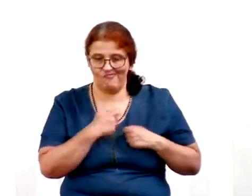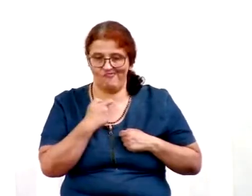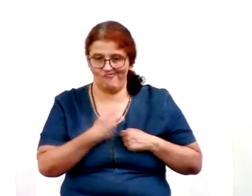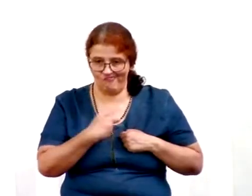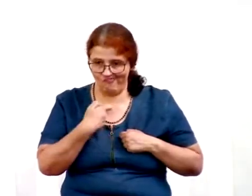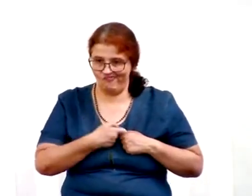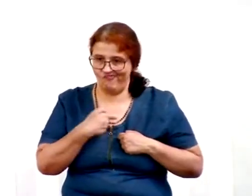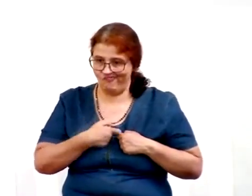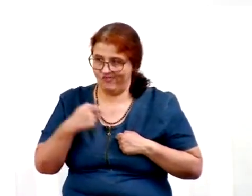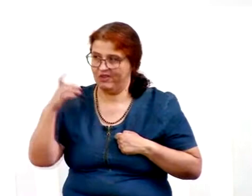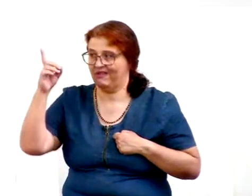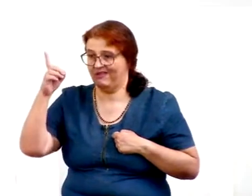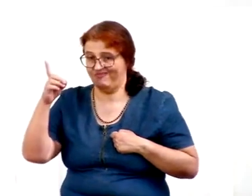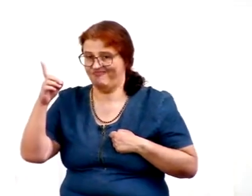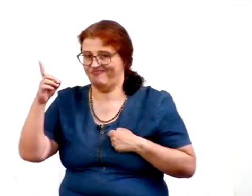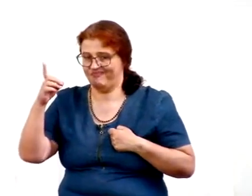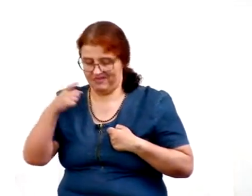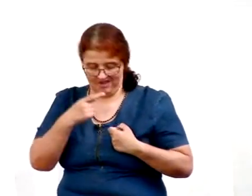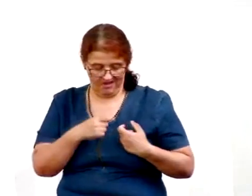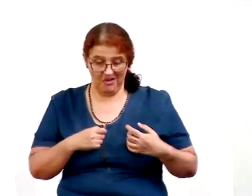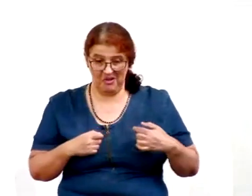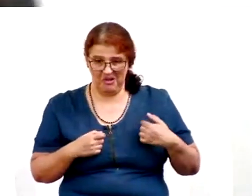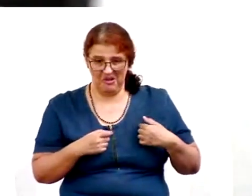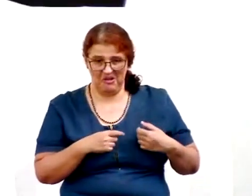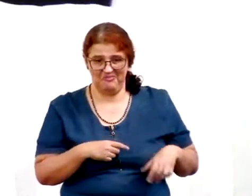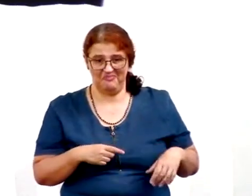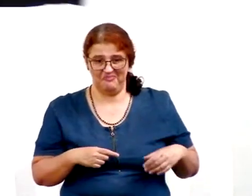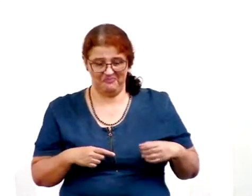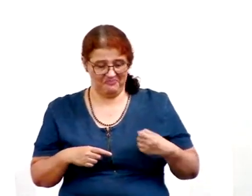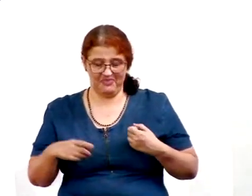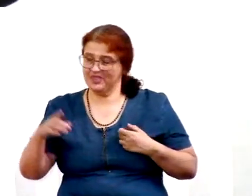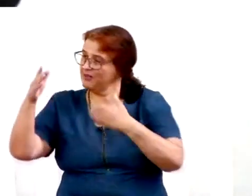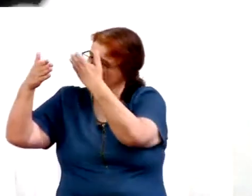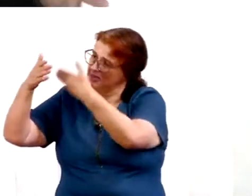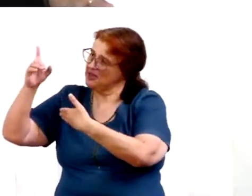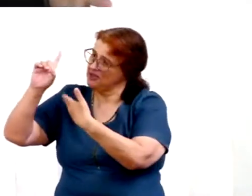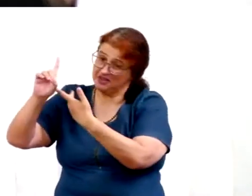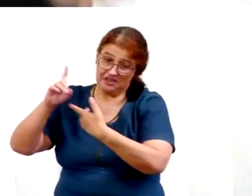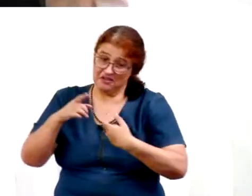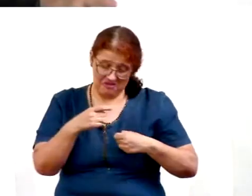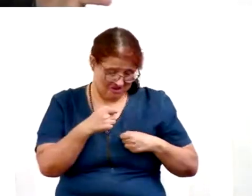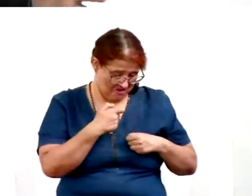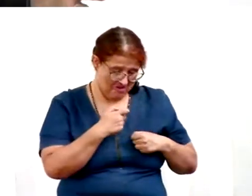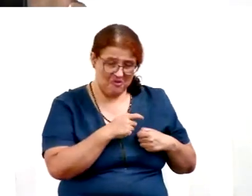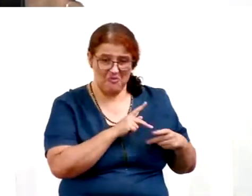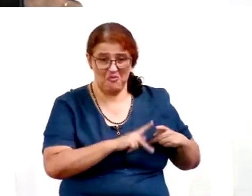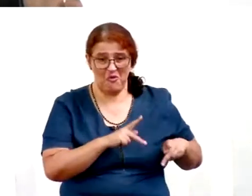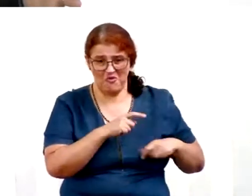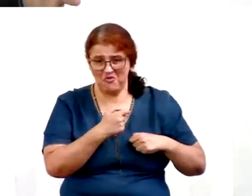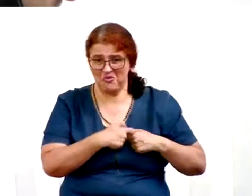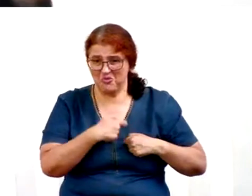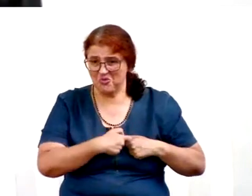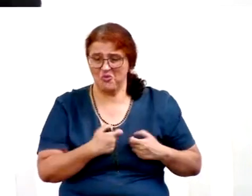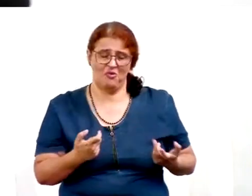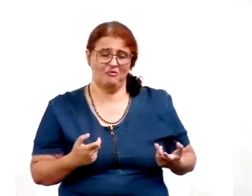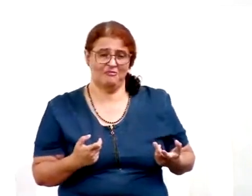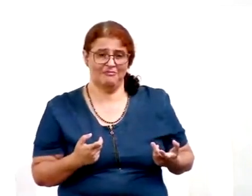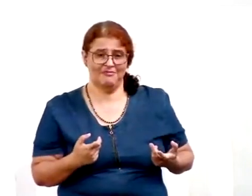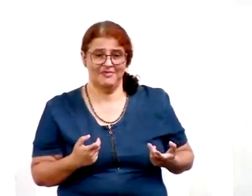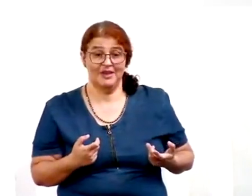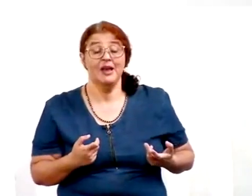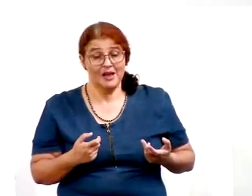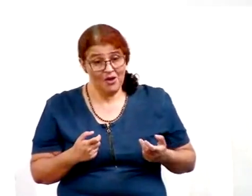A murmuração que não tocou simplesmente eles, vejam só, eles foram libertos da escravidão. Eles